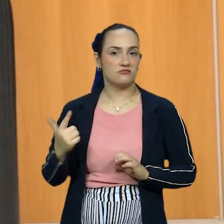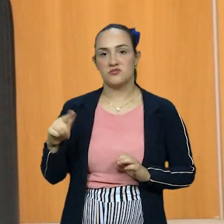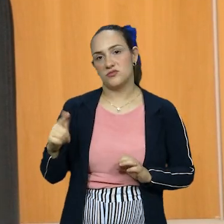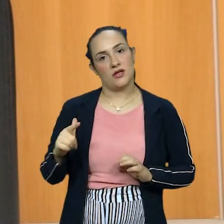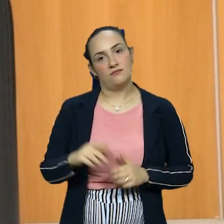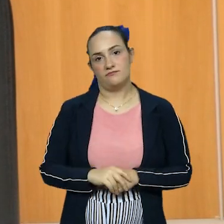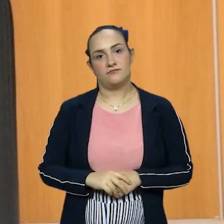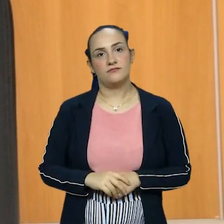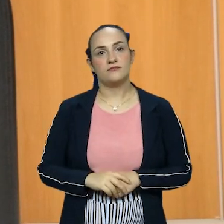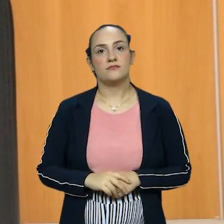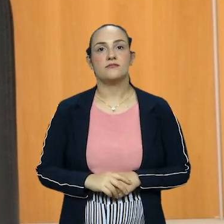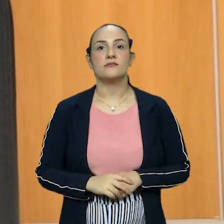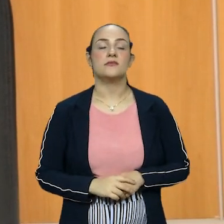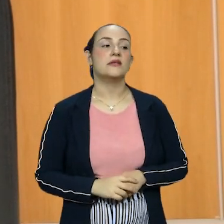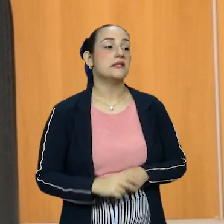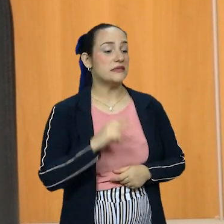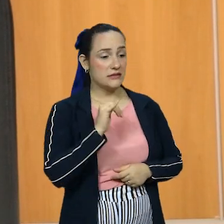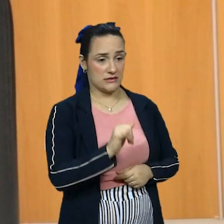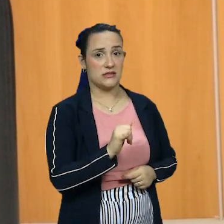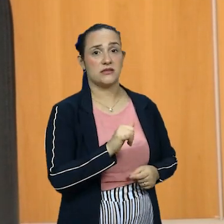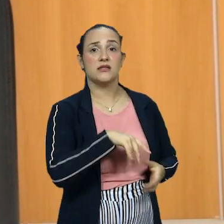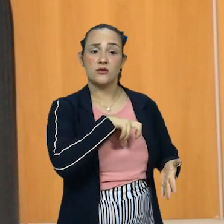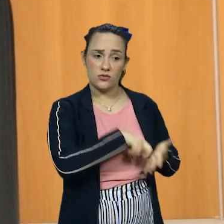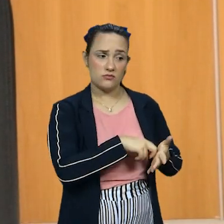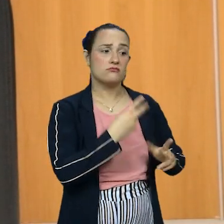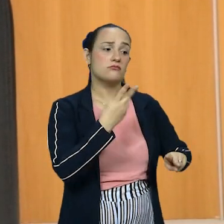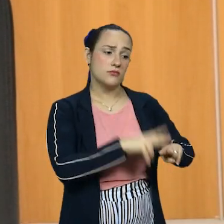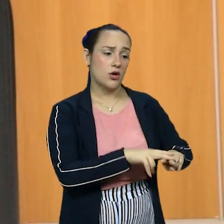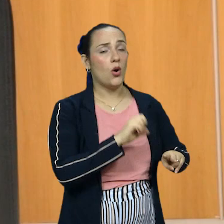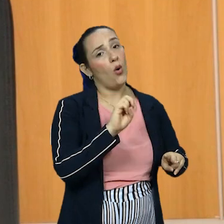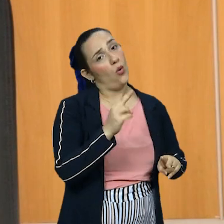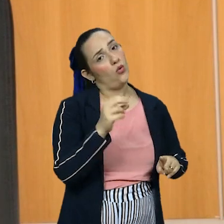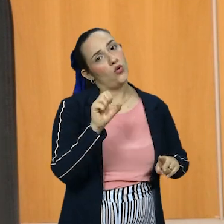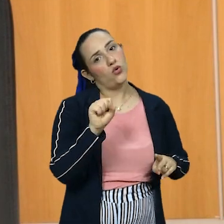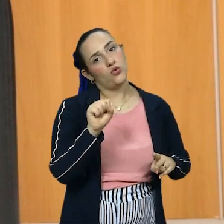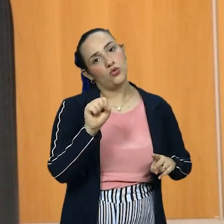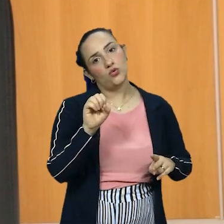O militar, ele não tem essas opções. Se for condenado, ou cumpre